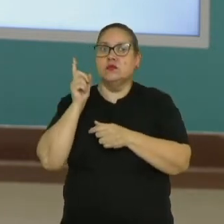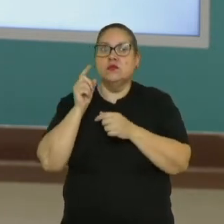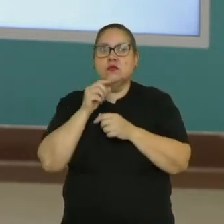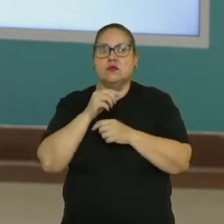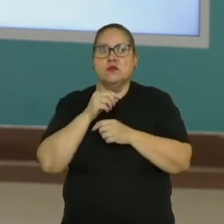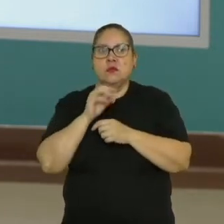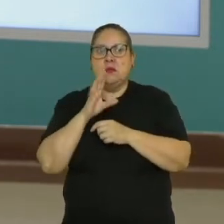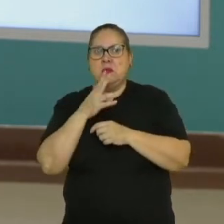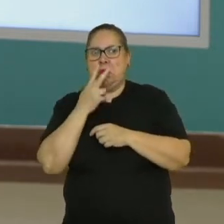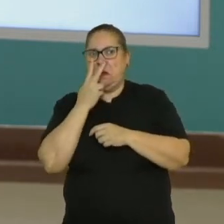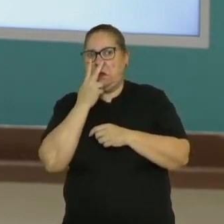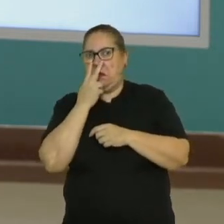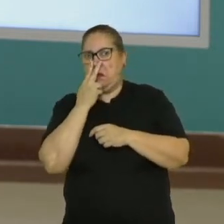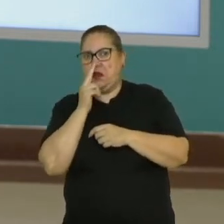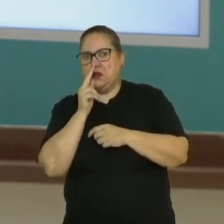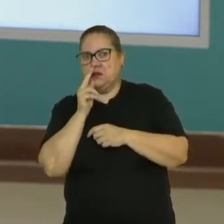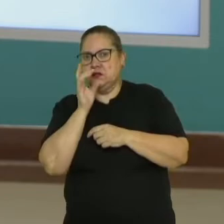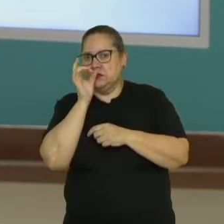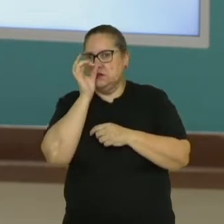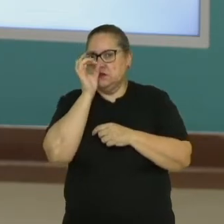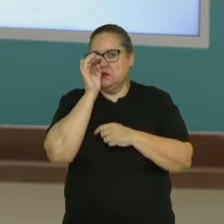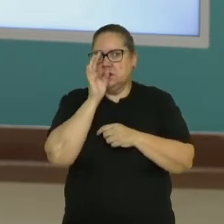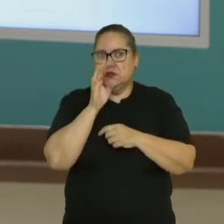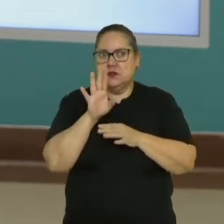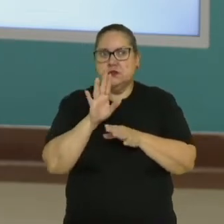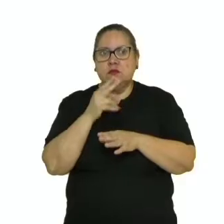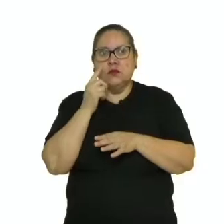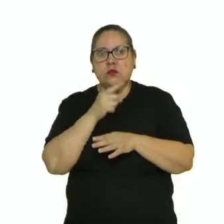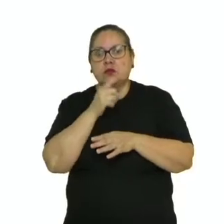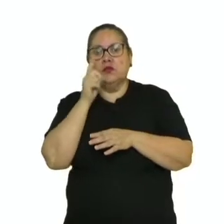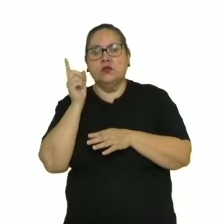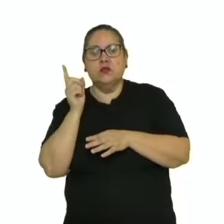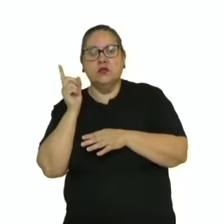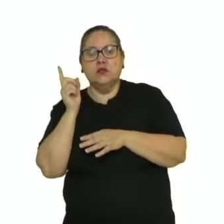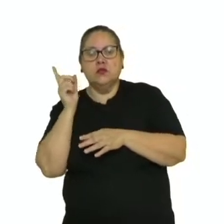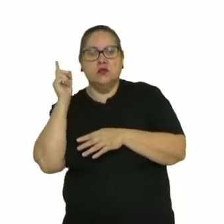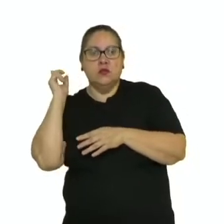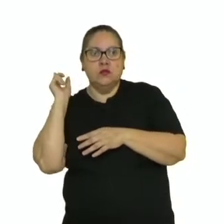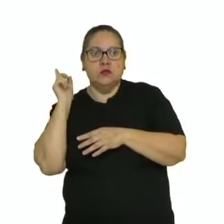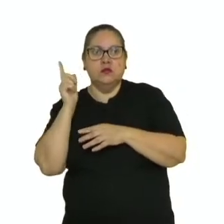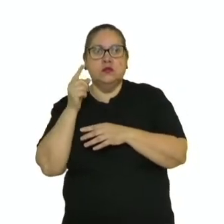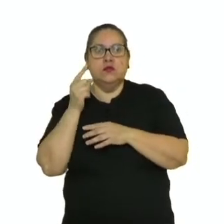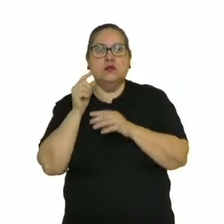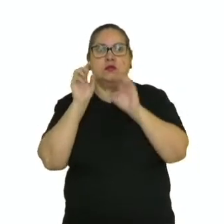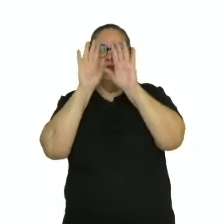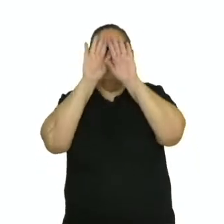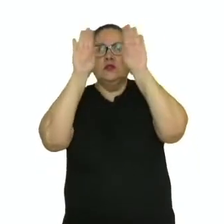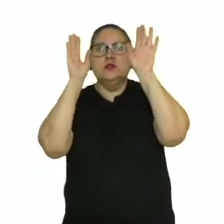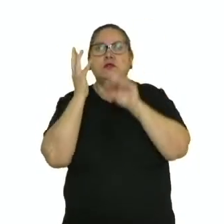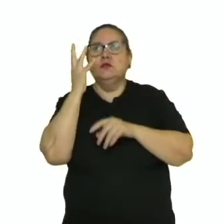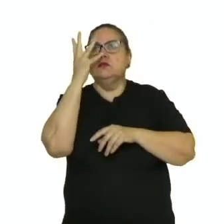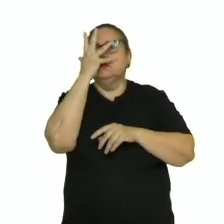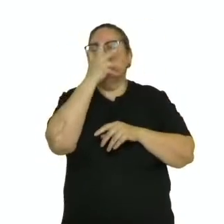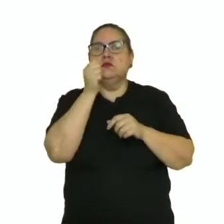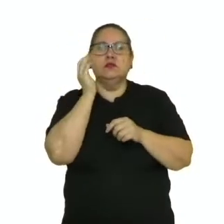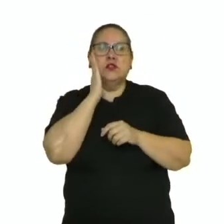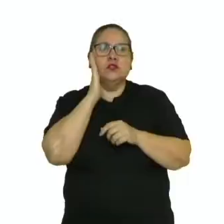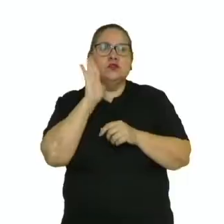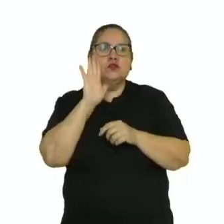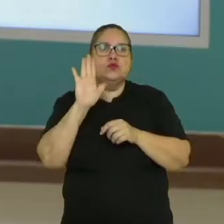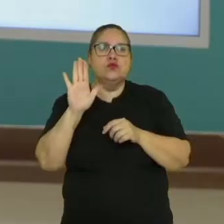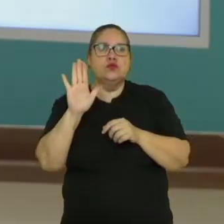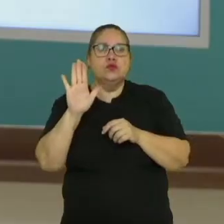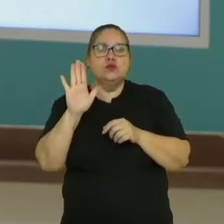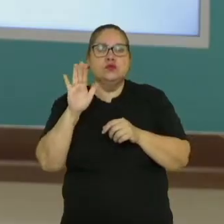um pouco esverdeada, mas repare na segunda imagem. Olha que céu lindo, azul, num